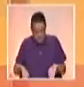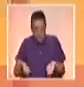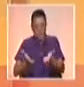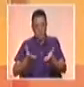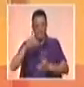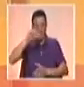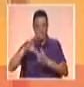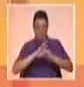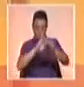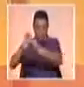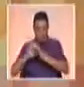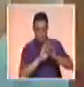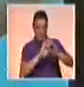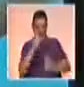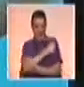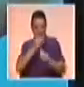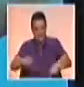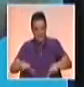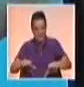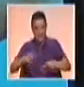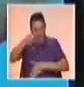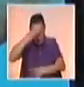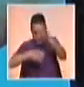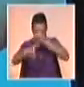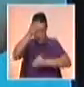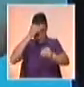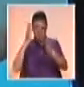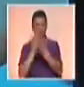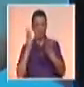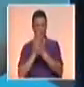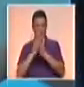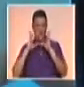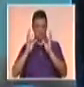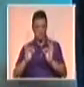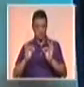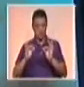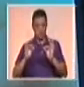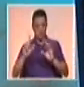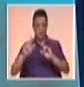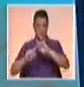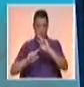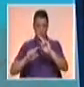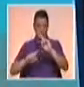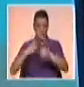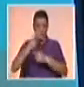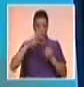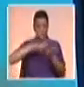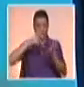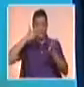também colabore ajudando a criança nas suas aprendizagens escolares propriamente ditas. Um outro